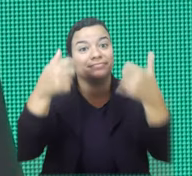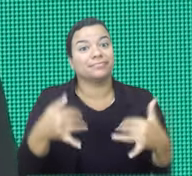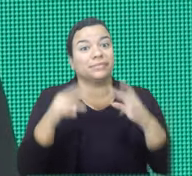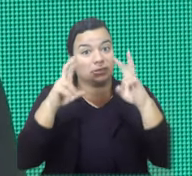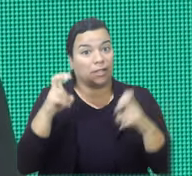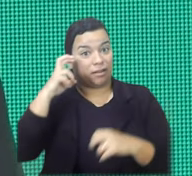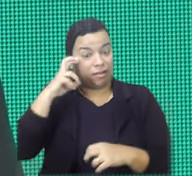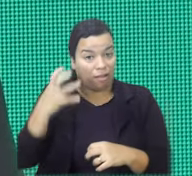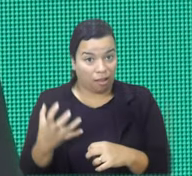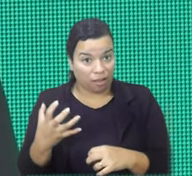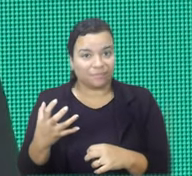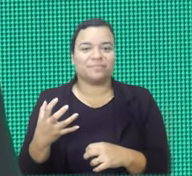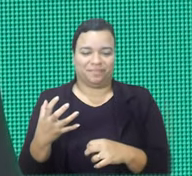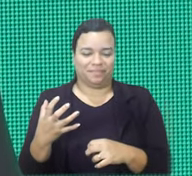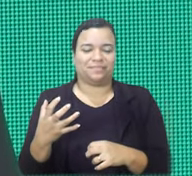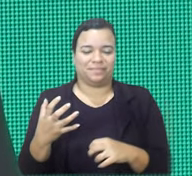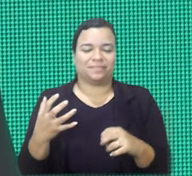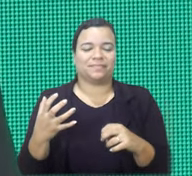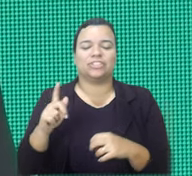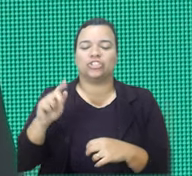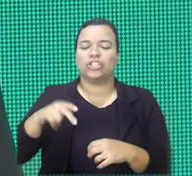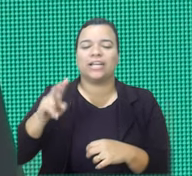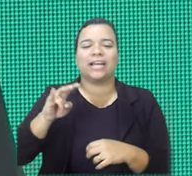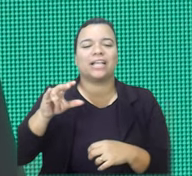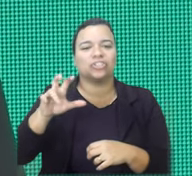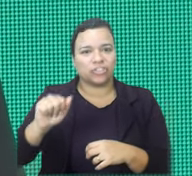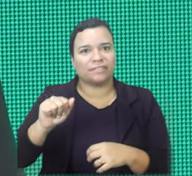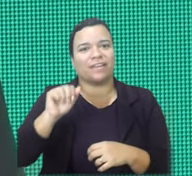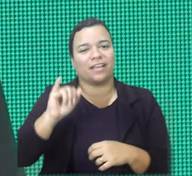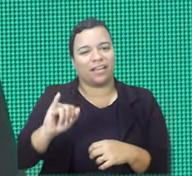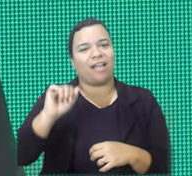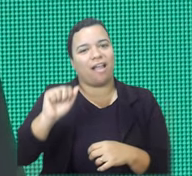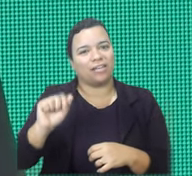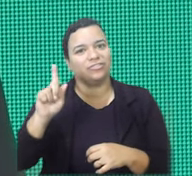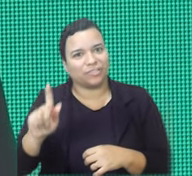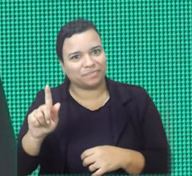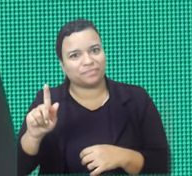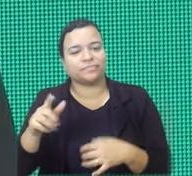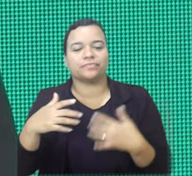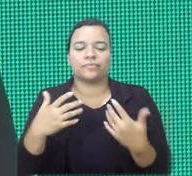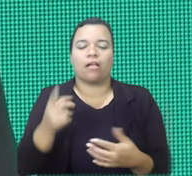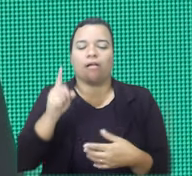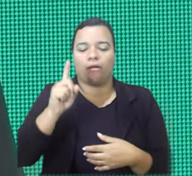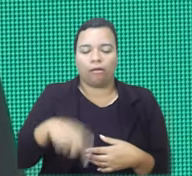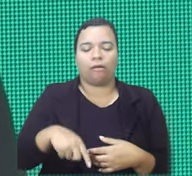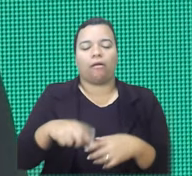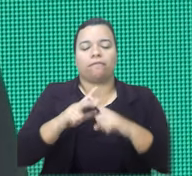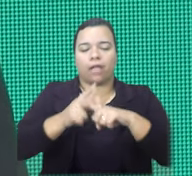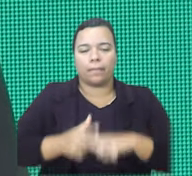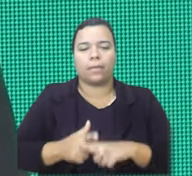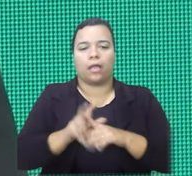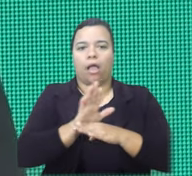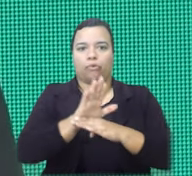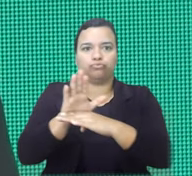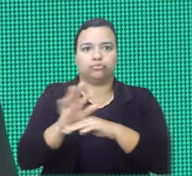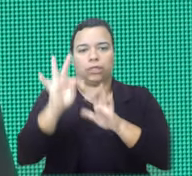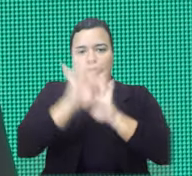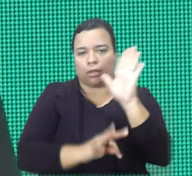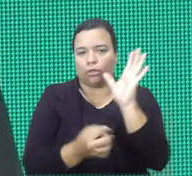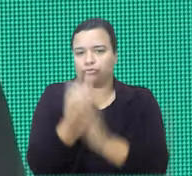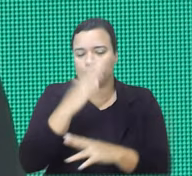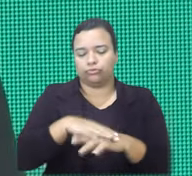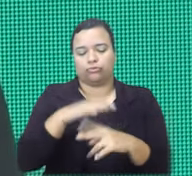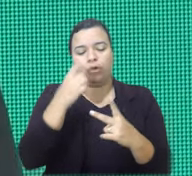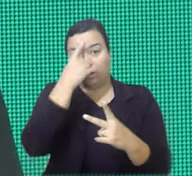inteligência artificial generativa que são inteligências ferramentas que produzem textos imagens